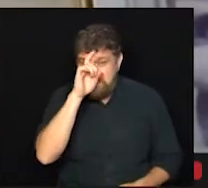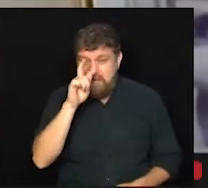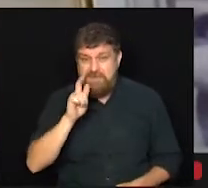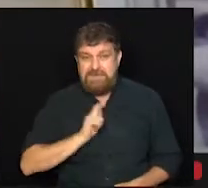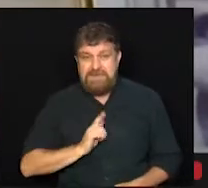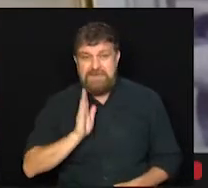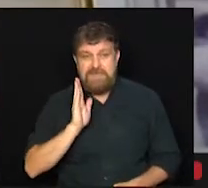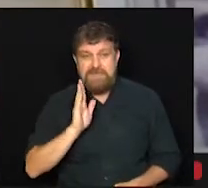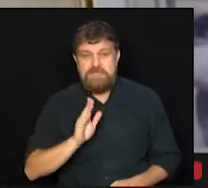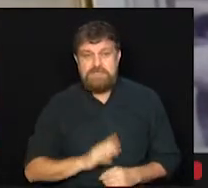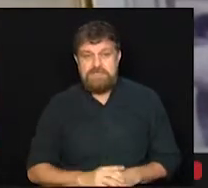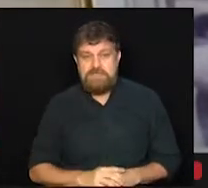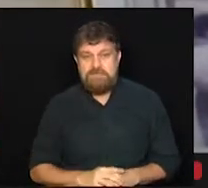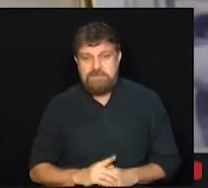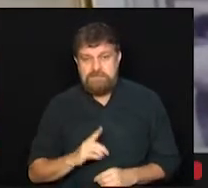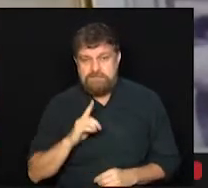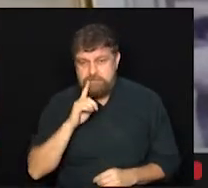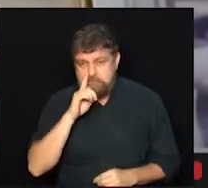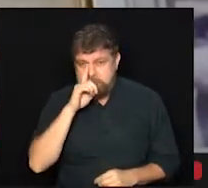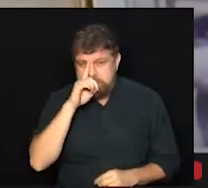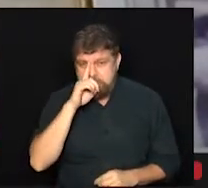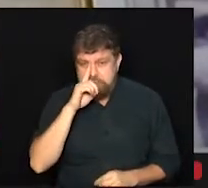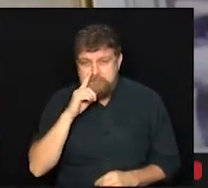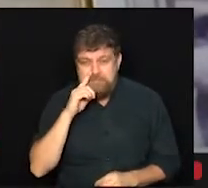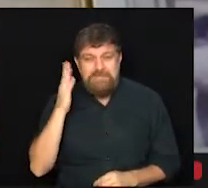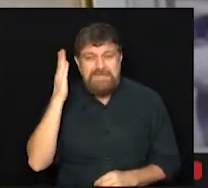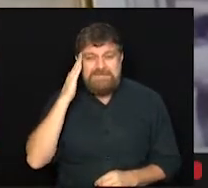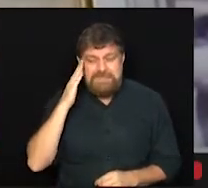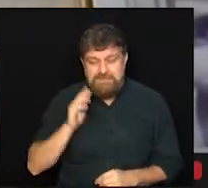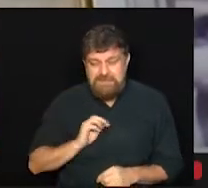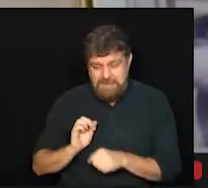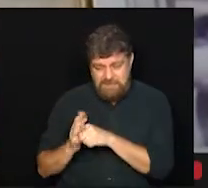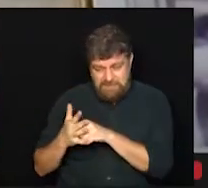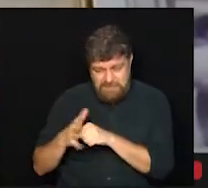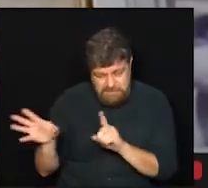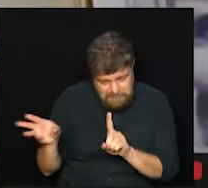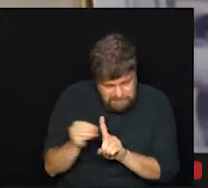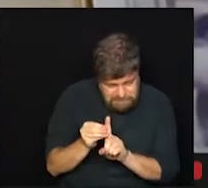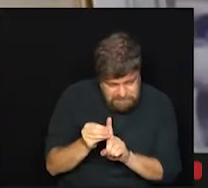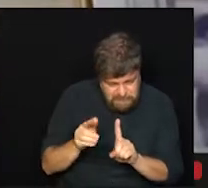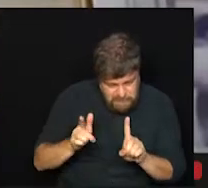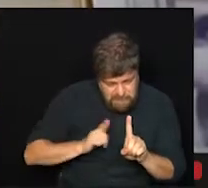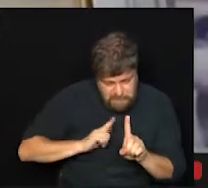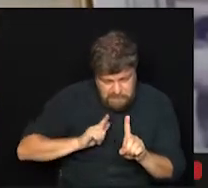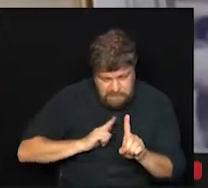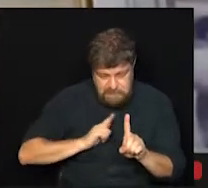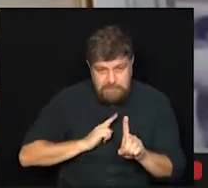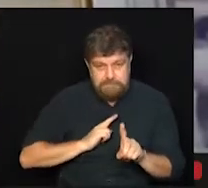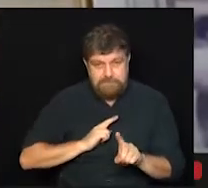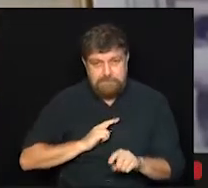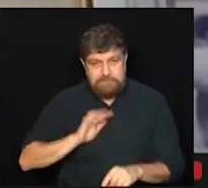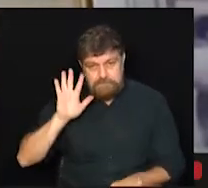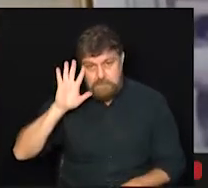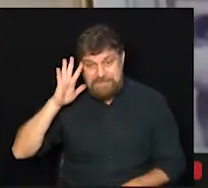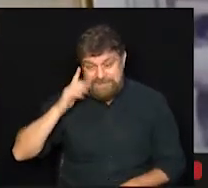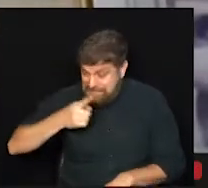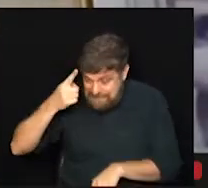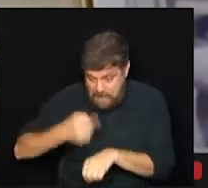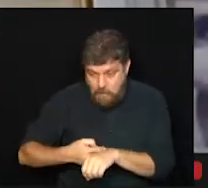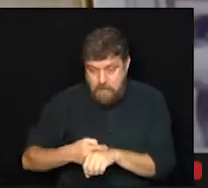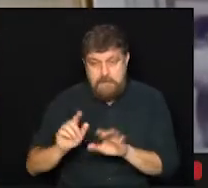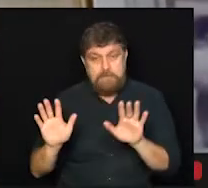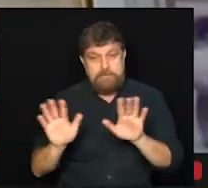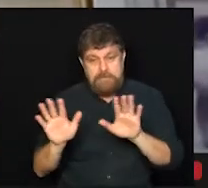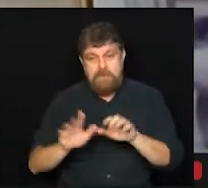do exame do PCR, que é aquele que vê se tem a presença do vírus. O resultado do PCR não é imediato. Então,